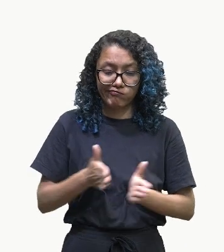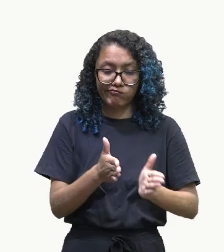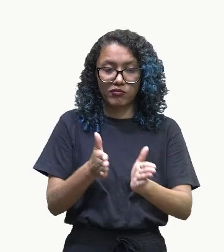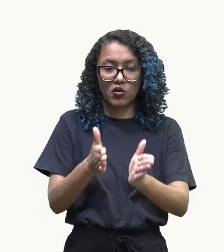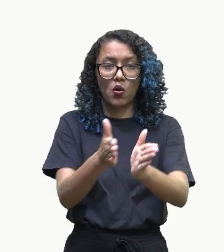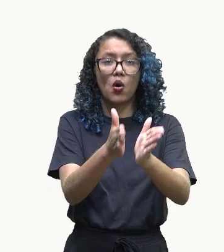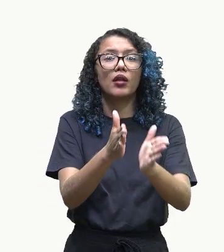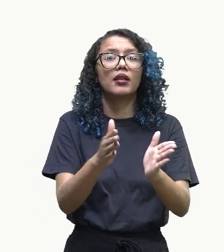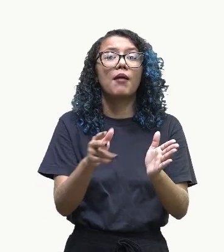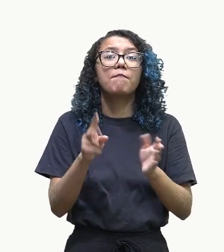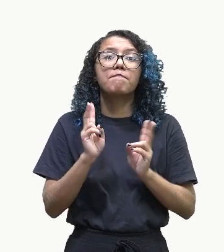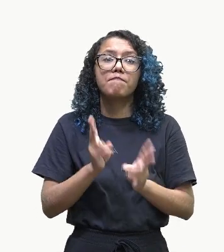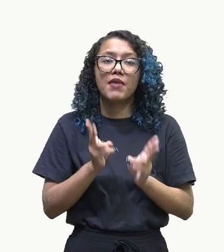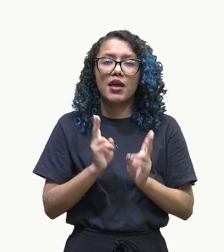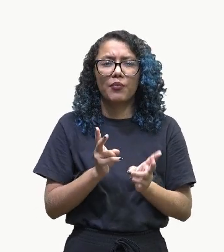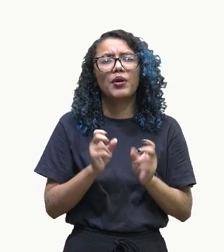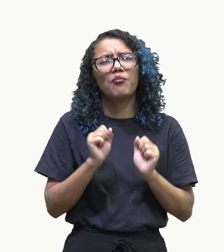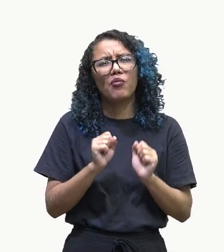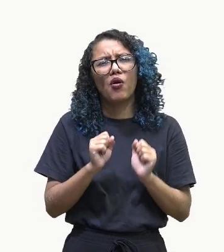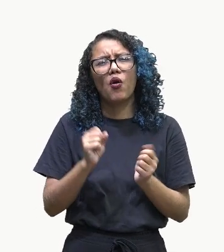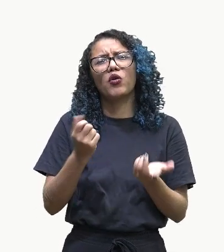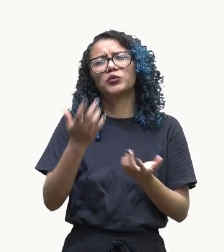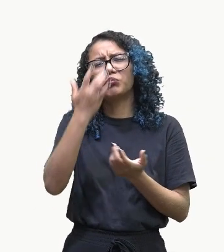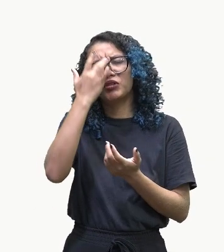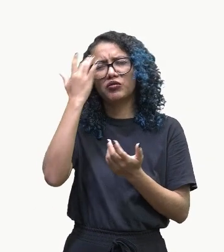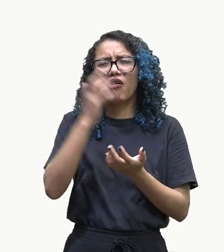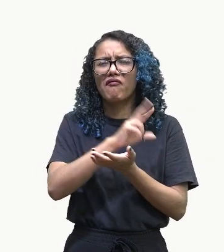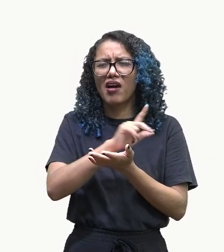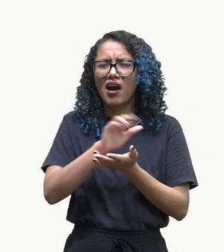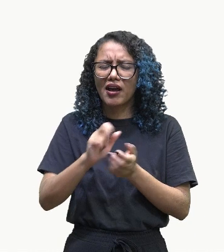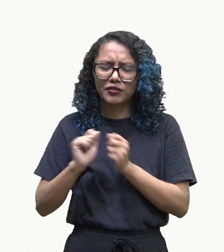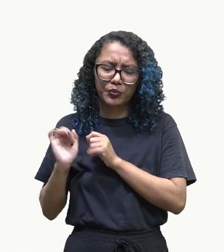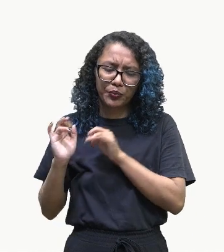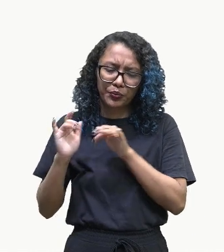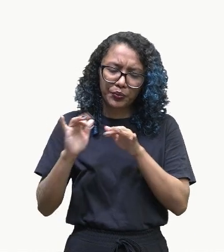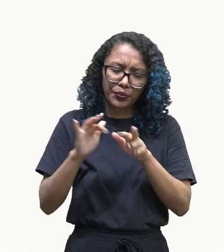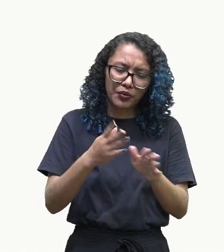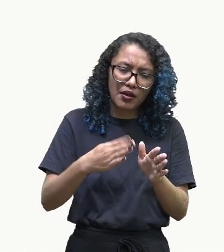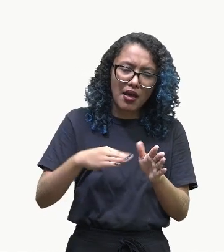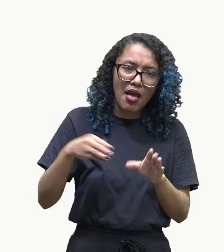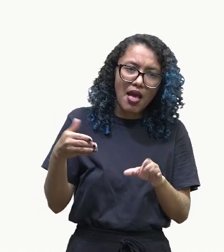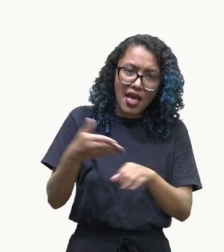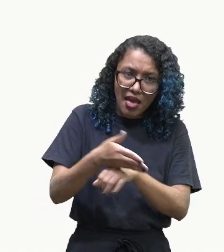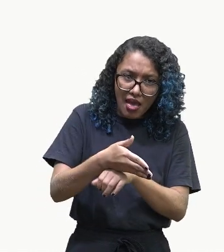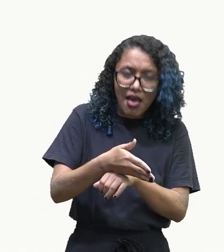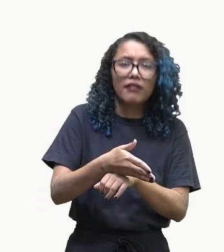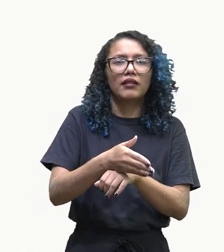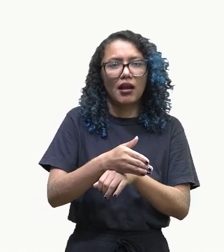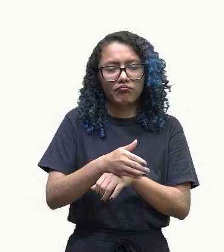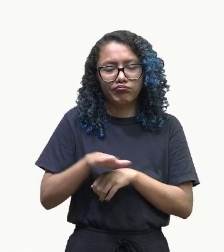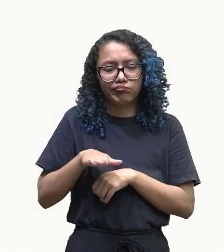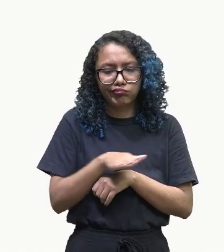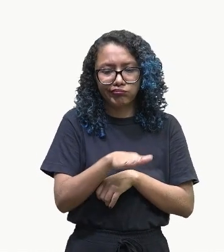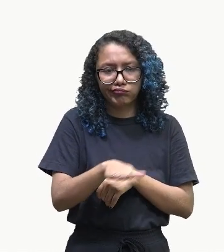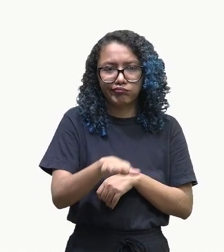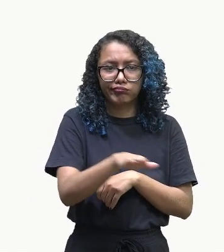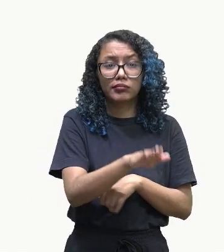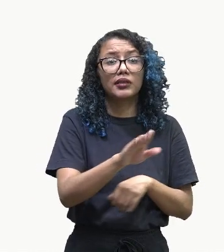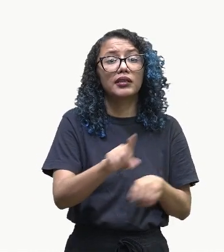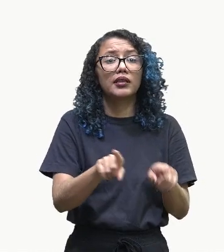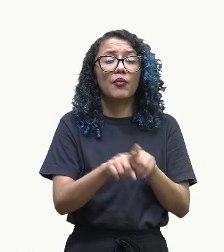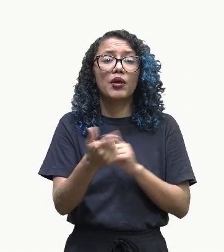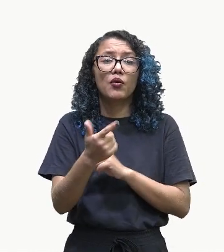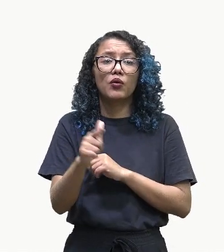pode levar várias pessoas ao mesmo tempo. Temos a moto, ou a